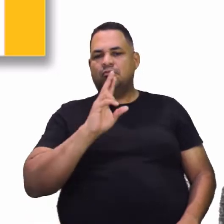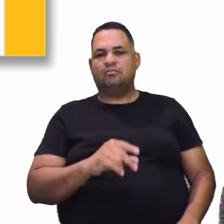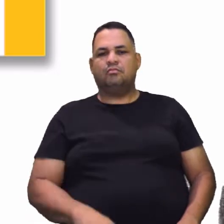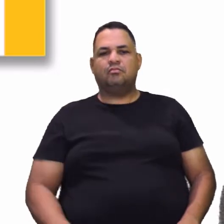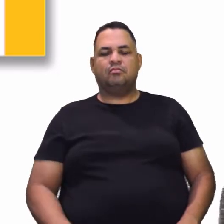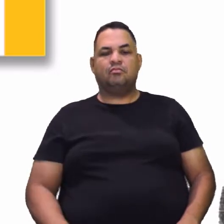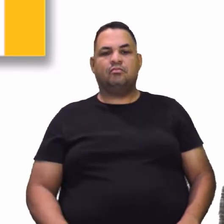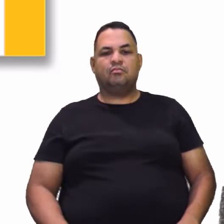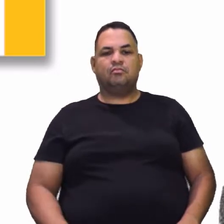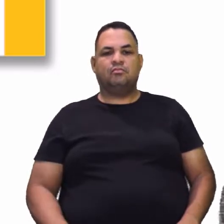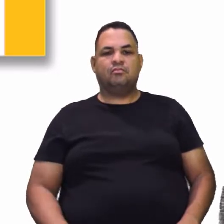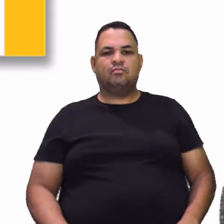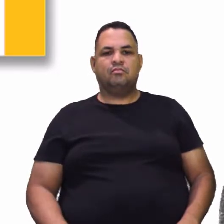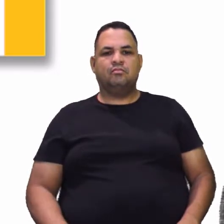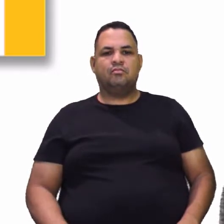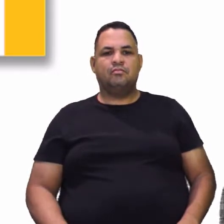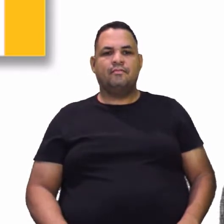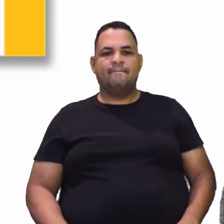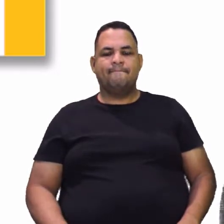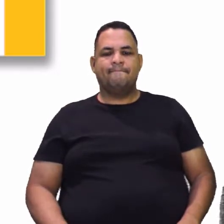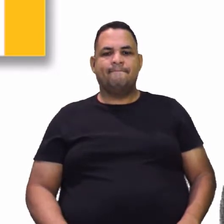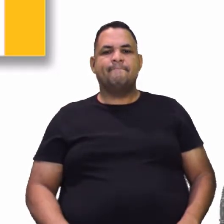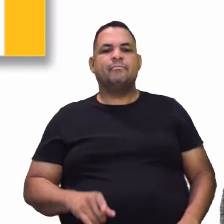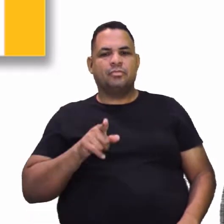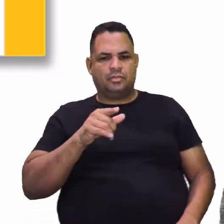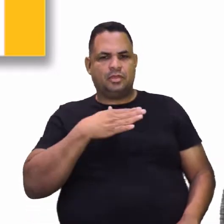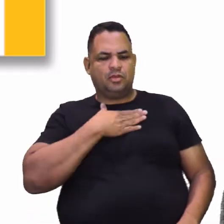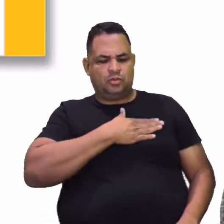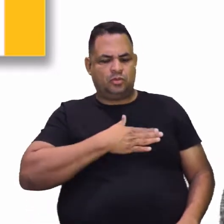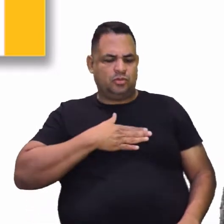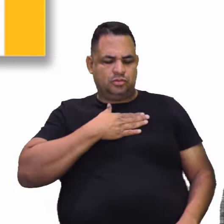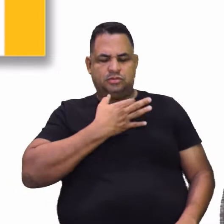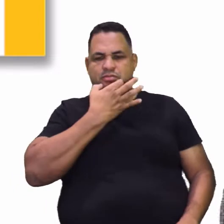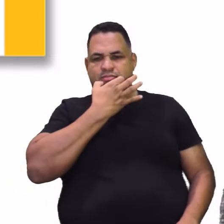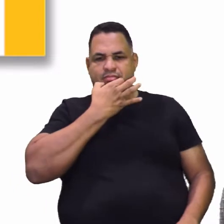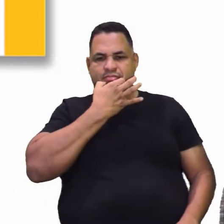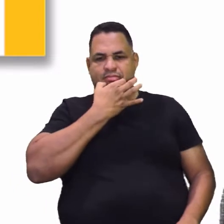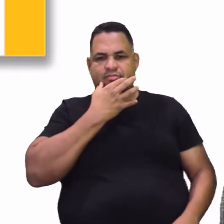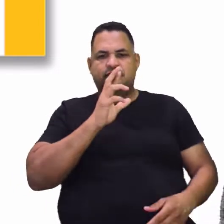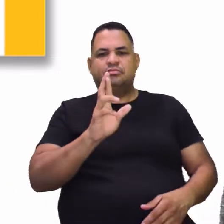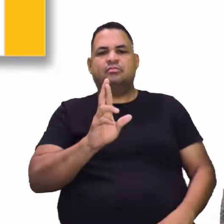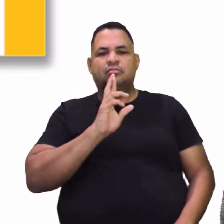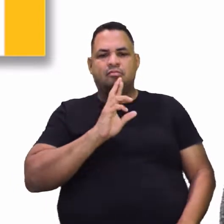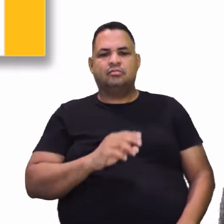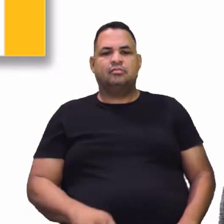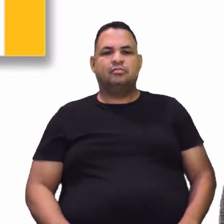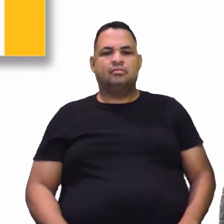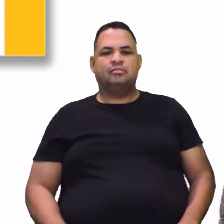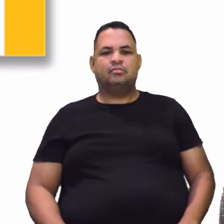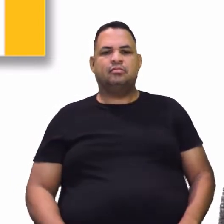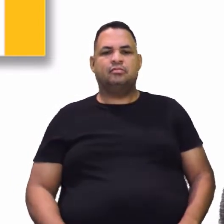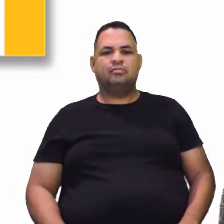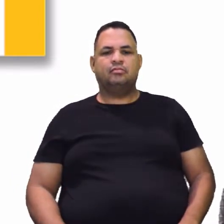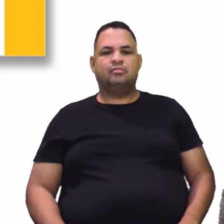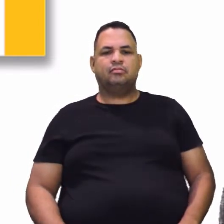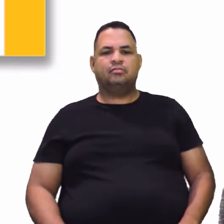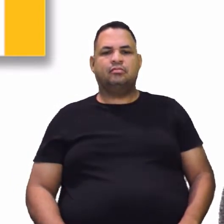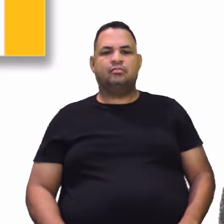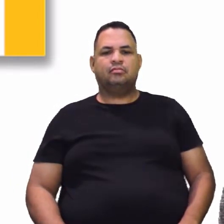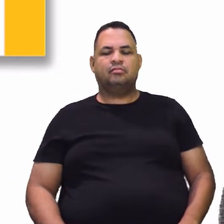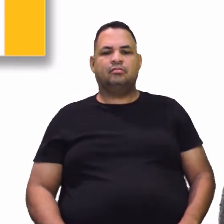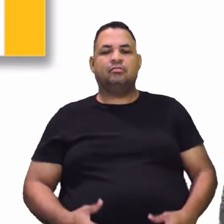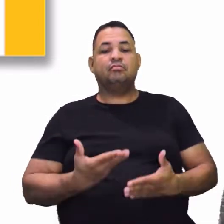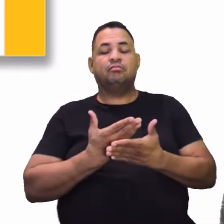resposta. Então vamos lá, do you like English? Você gosta de inglês? Aí você responde, I do, que